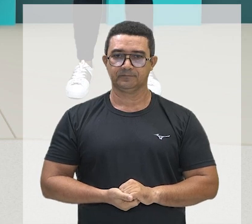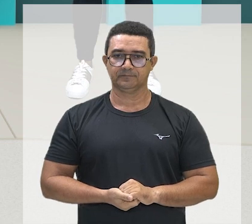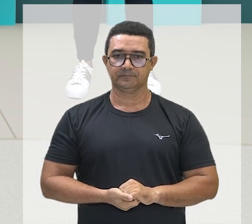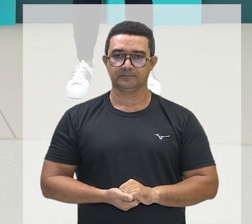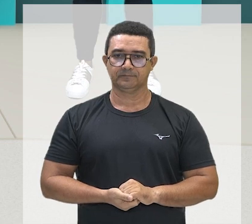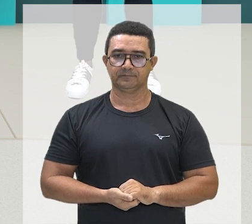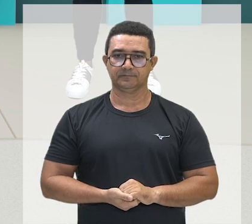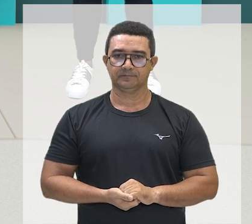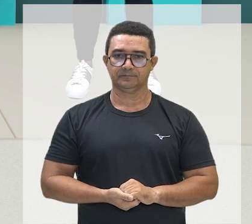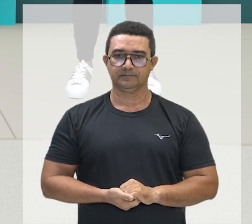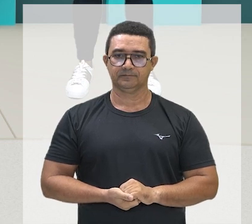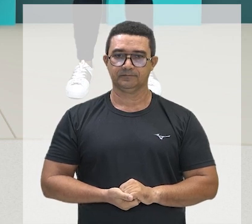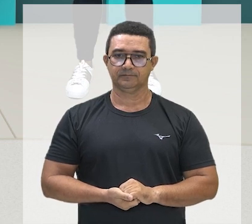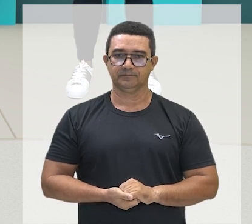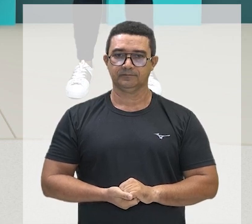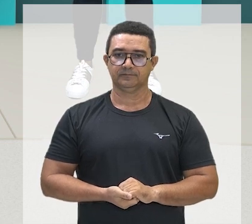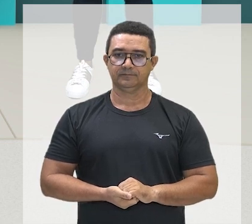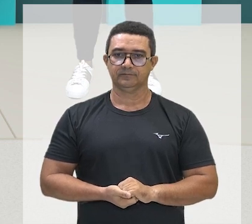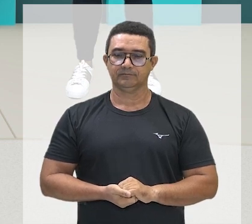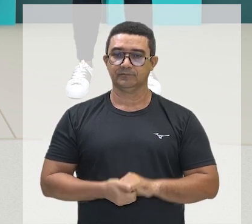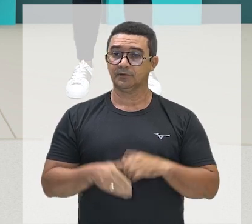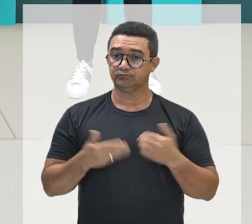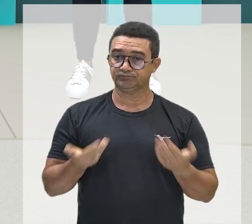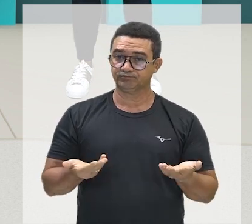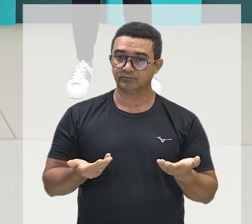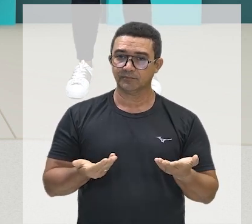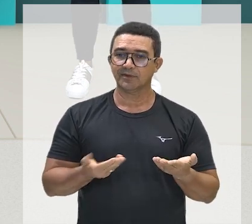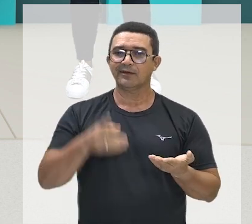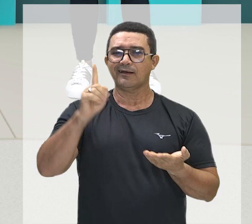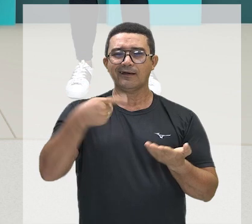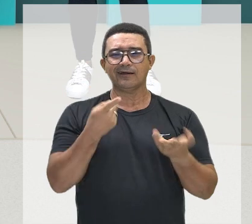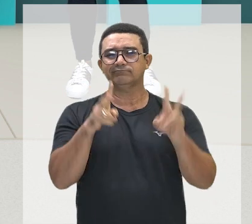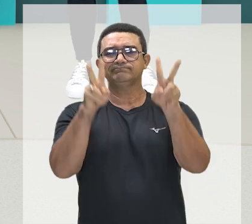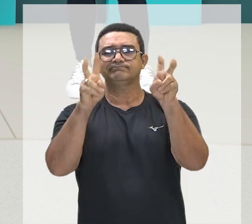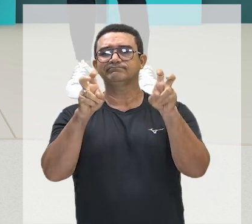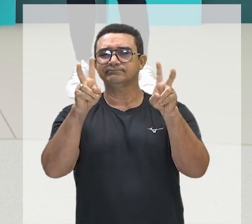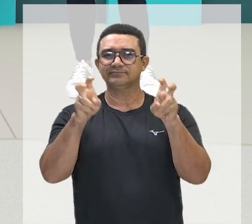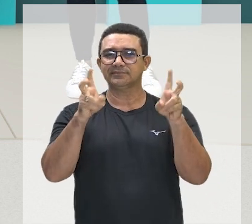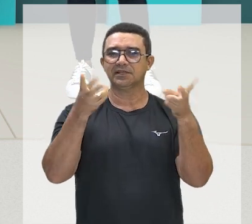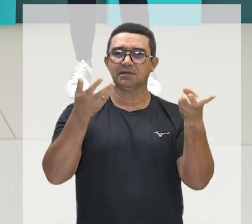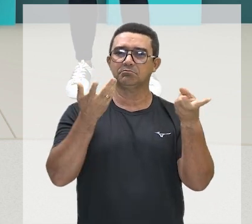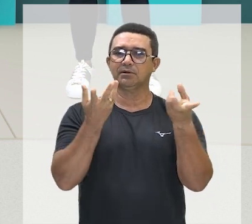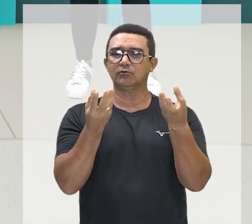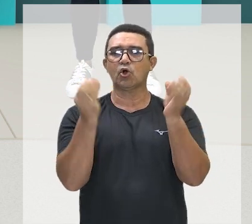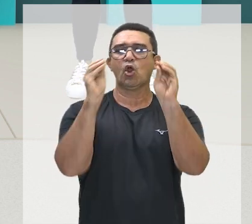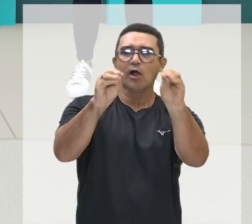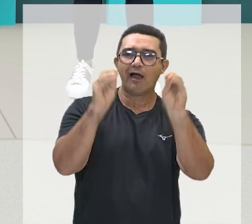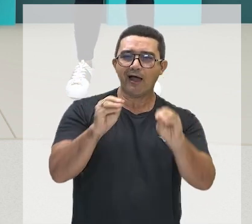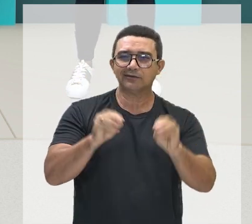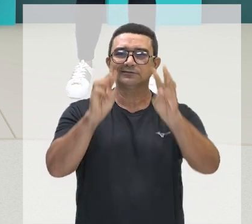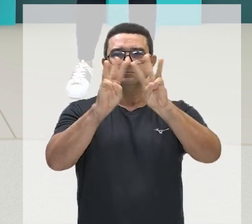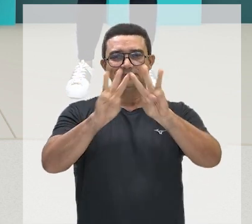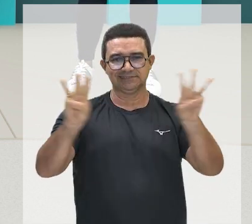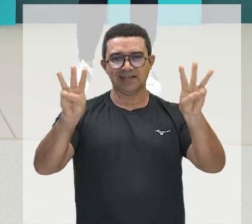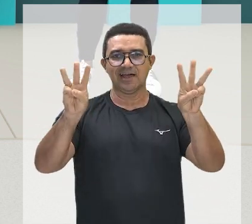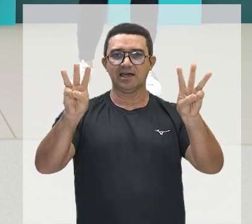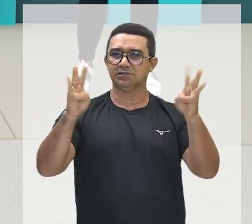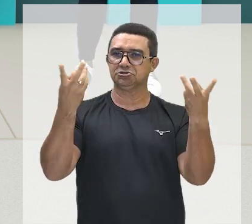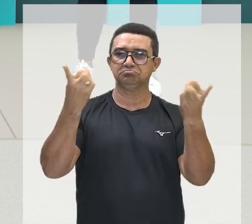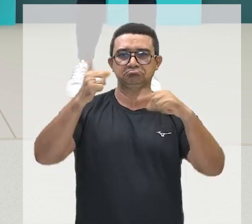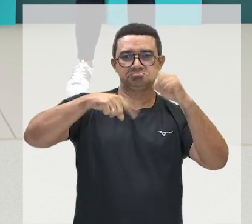outros, né? Que são assuntos aí encontrados nos sites, incluindo produtos, páginas de